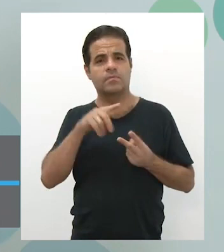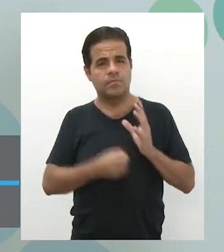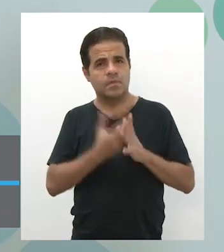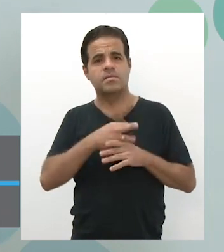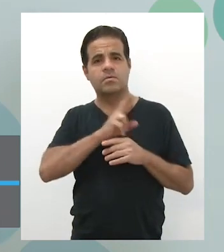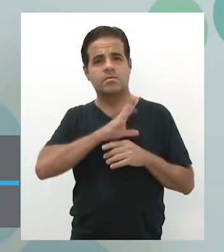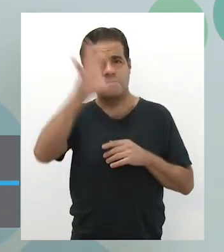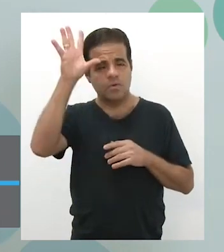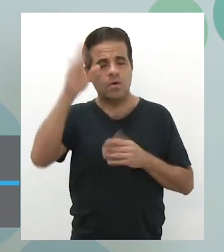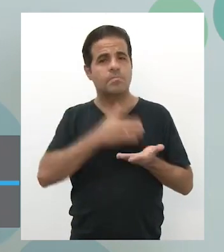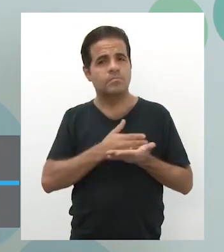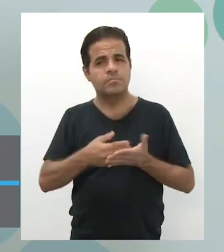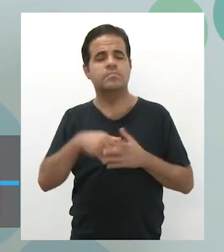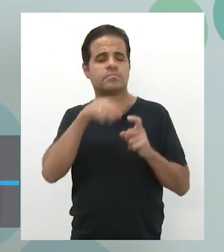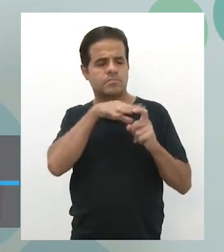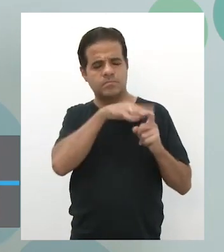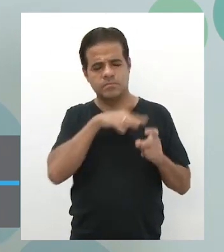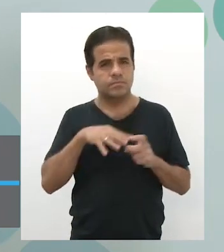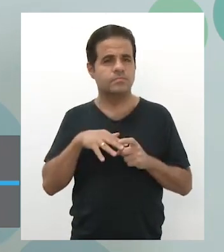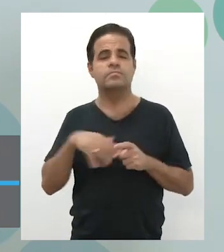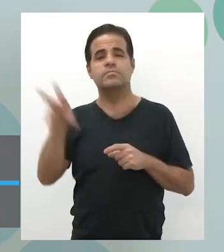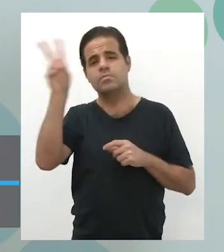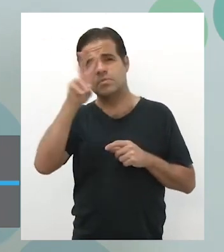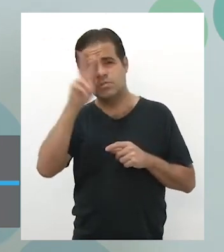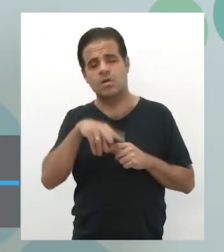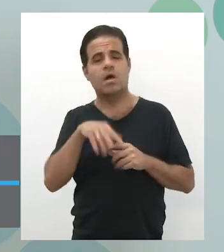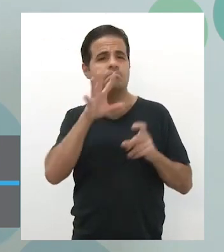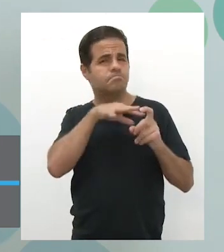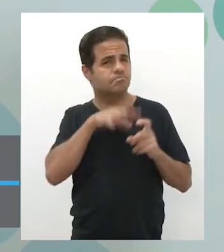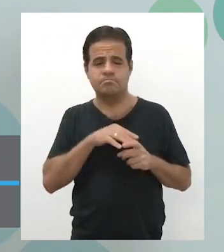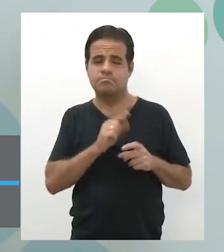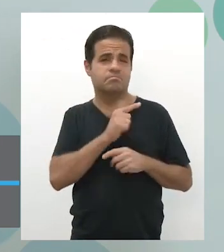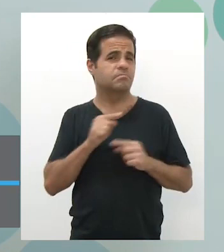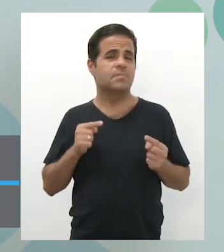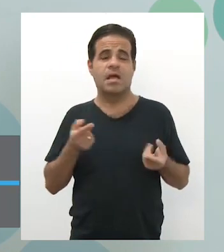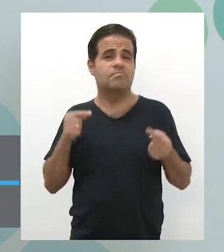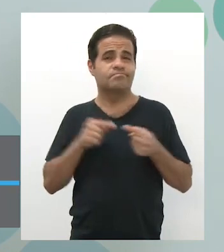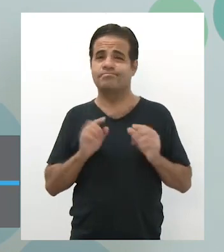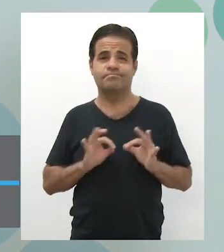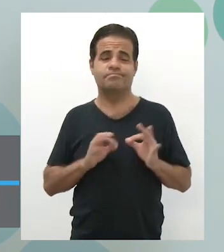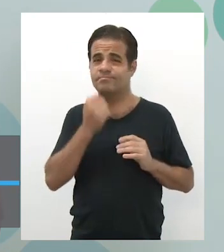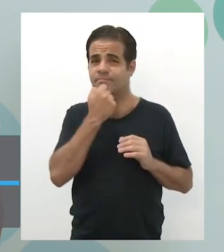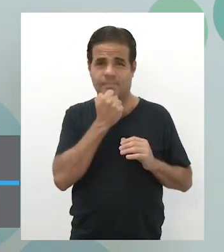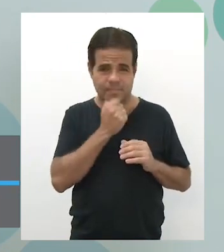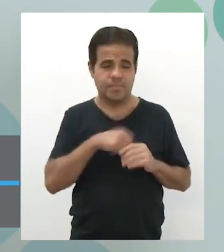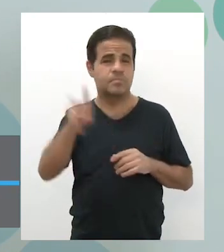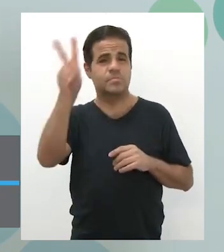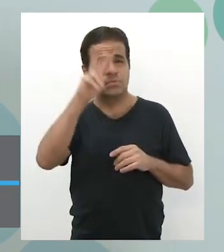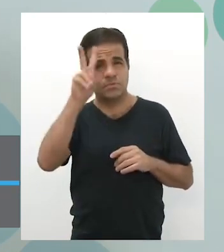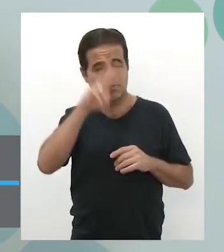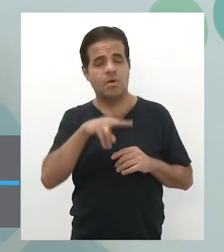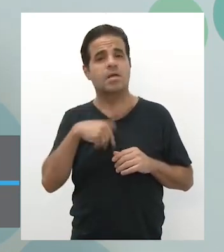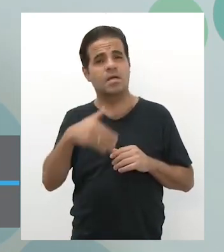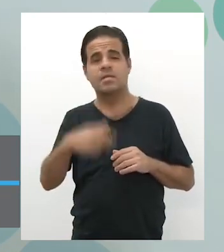Roma a partir aí de um mito fundador, de uma história mitológica, que não tem um embasamento científico, histórico. E